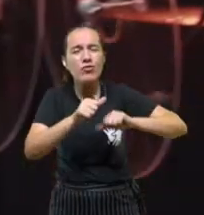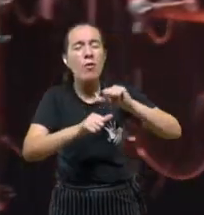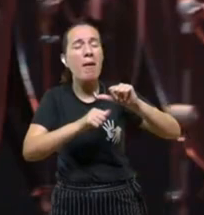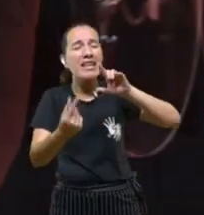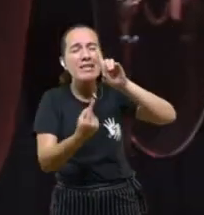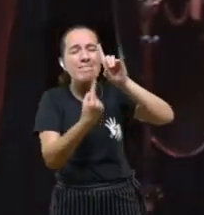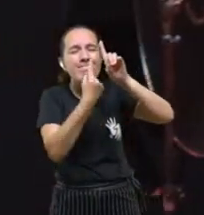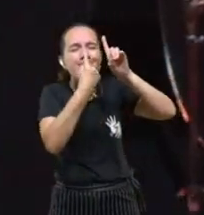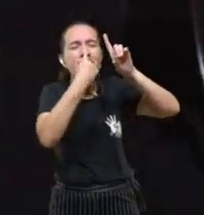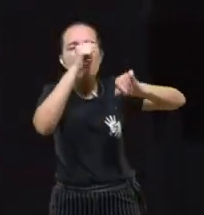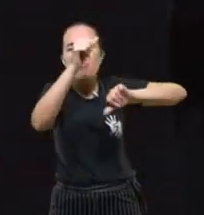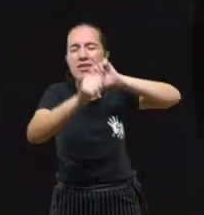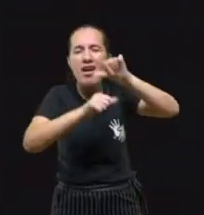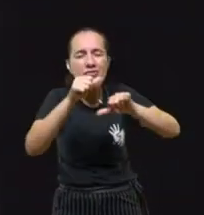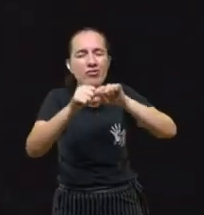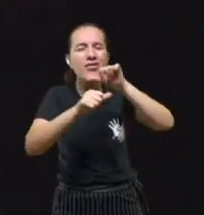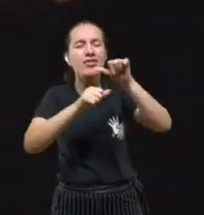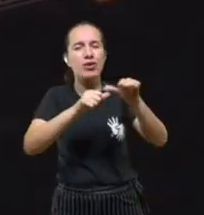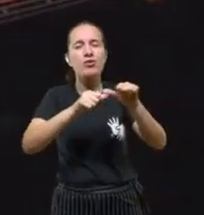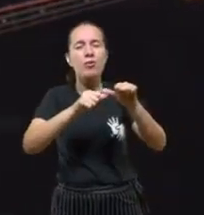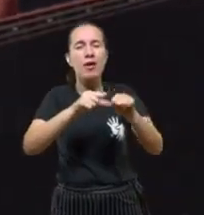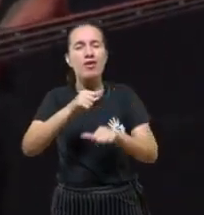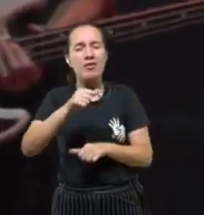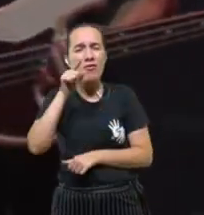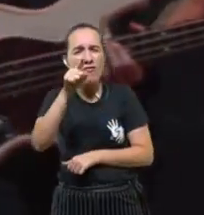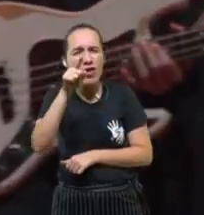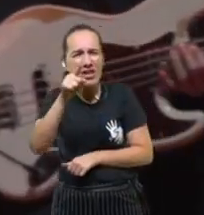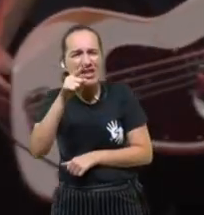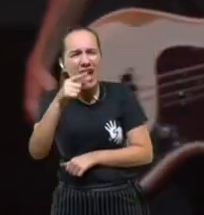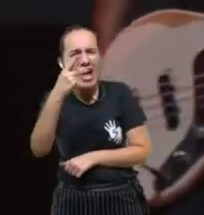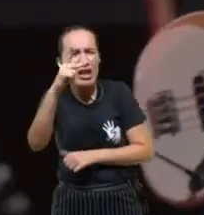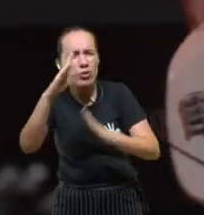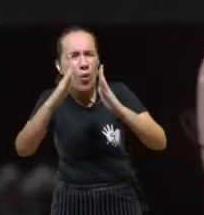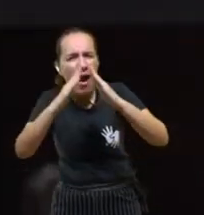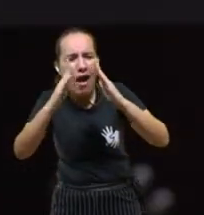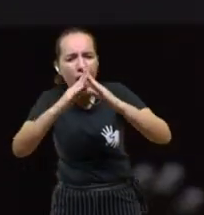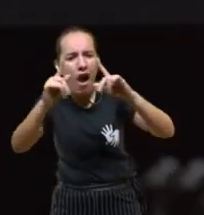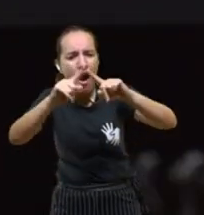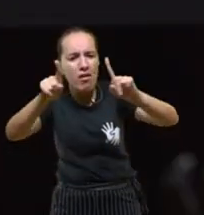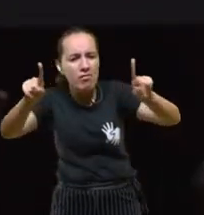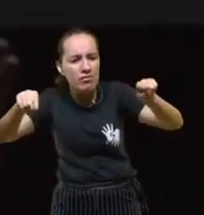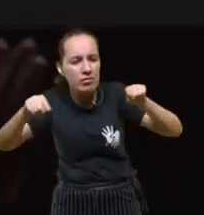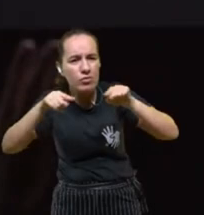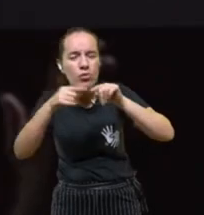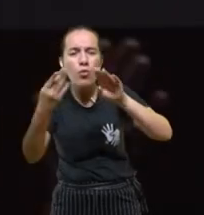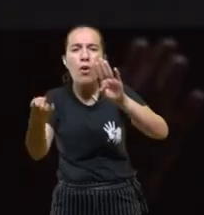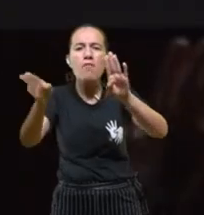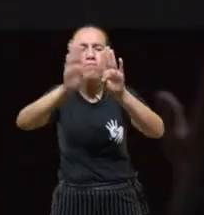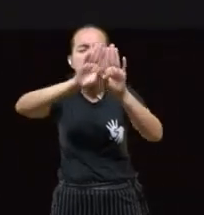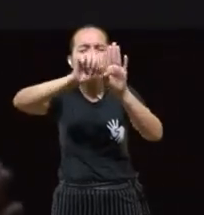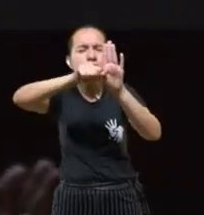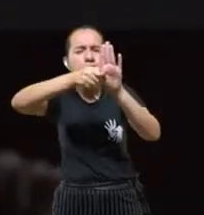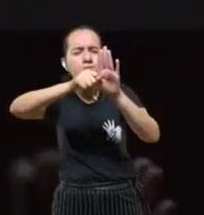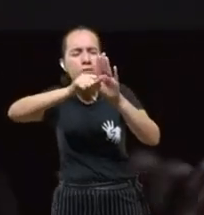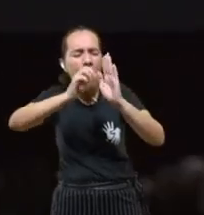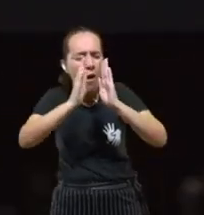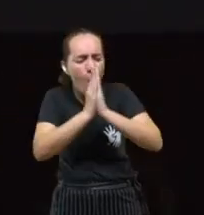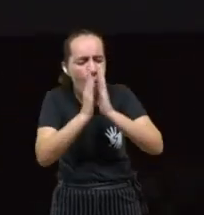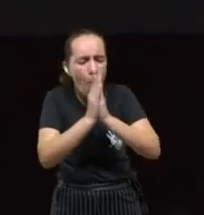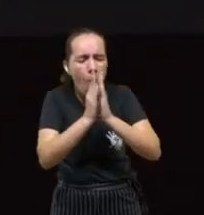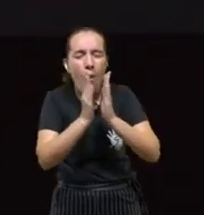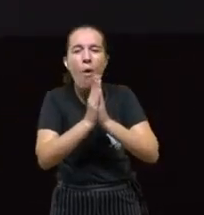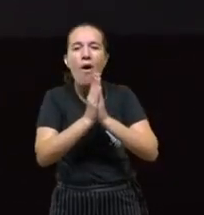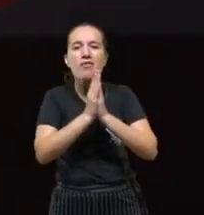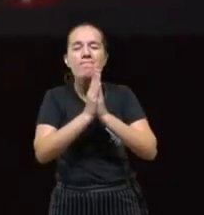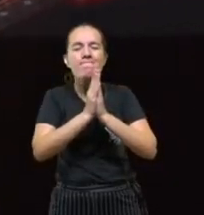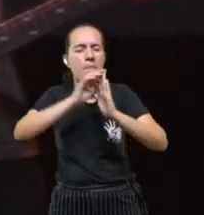uma transformação da vida de oração, uma transformação pela